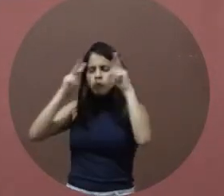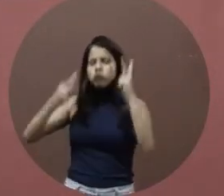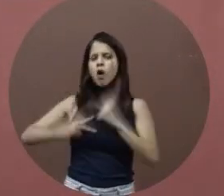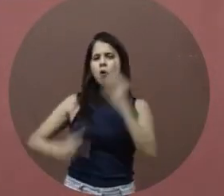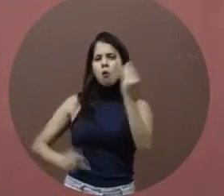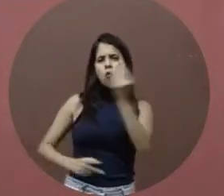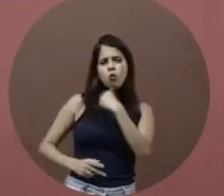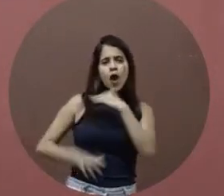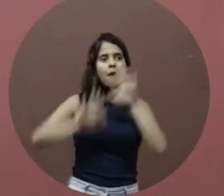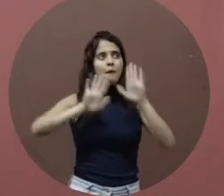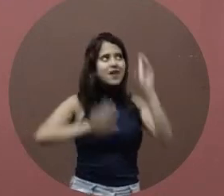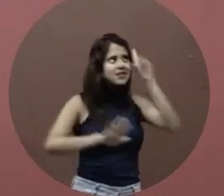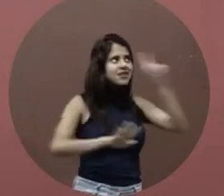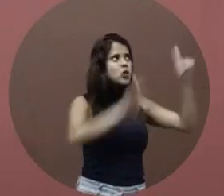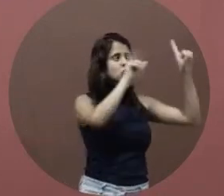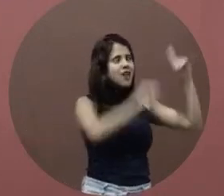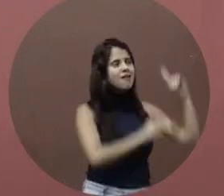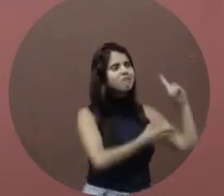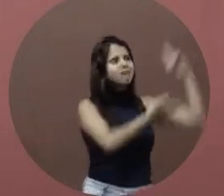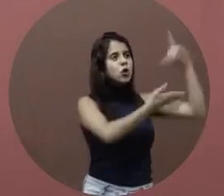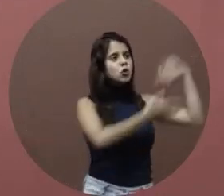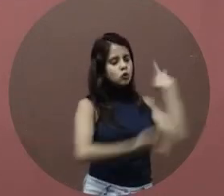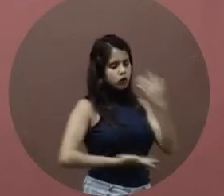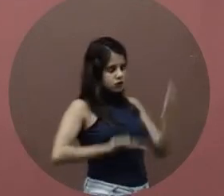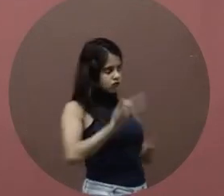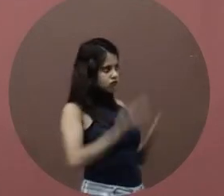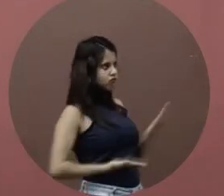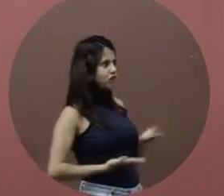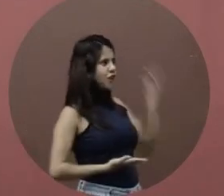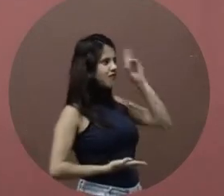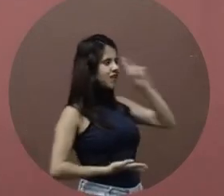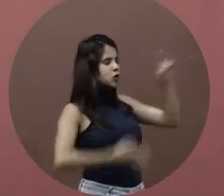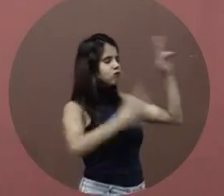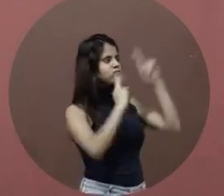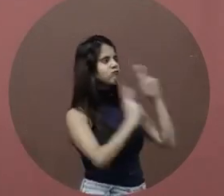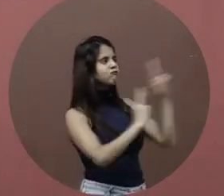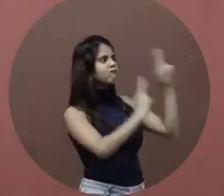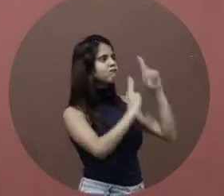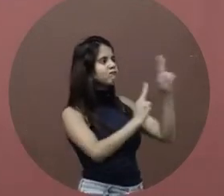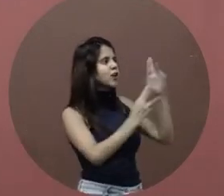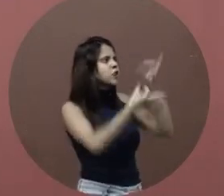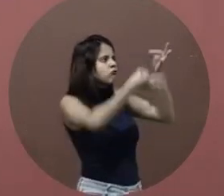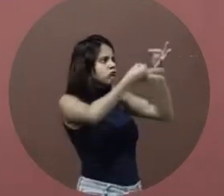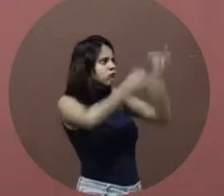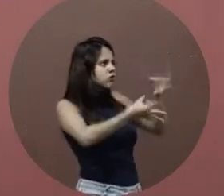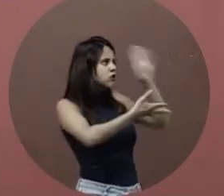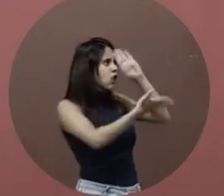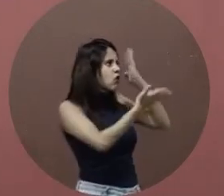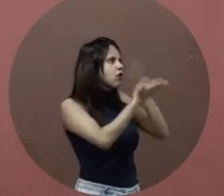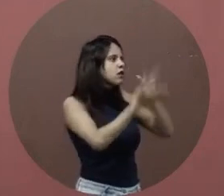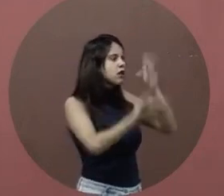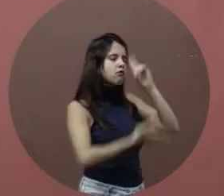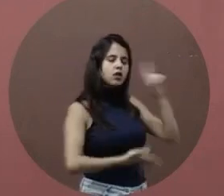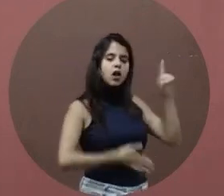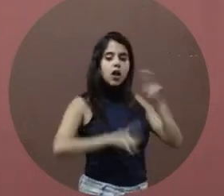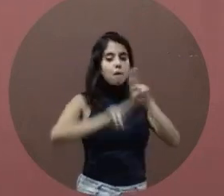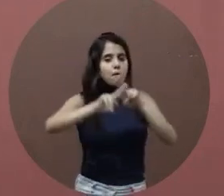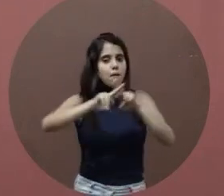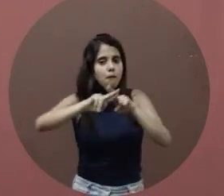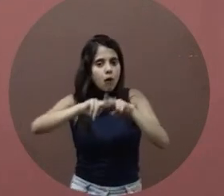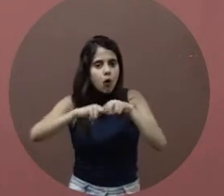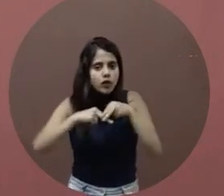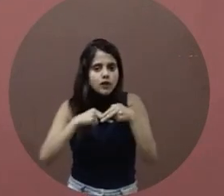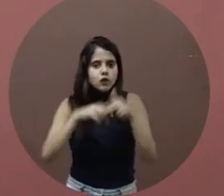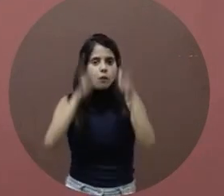E somos servos dEle. E confiamos nele. E esperamos nele. E é por isso então, que pela